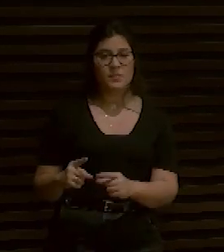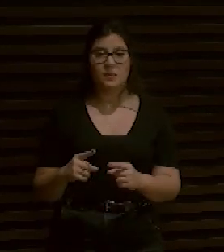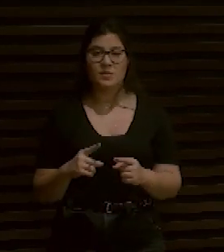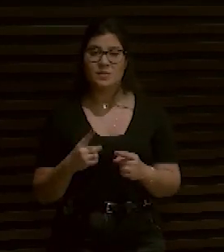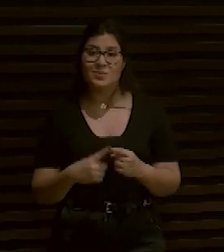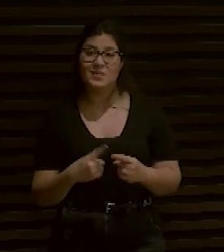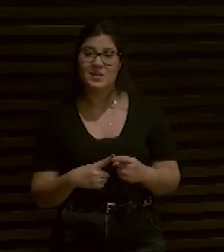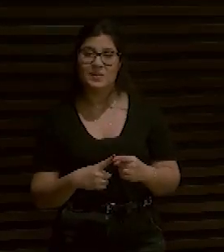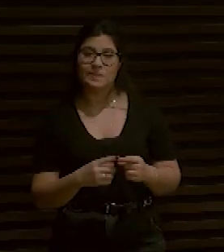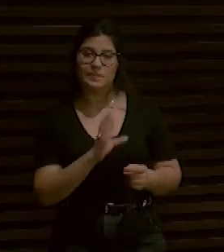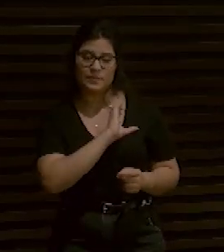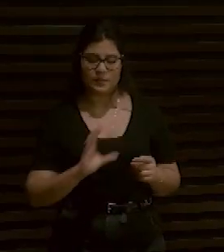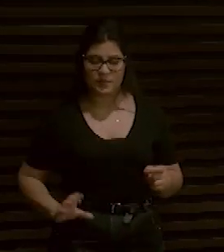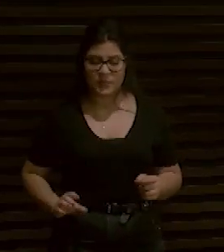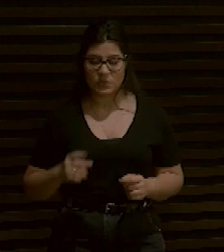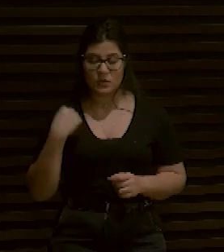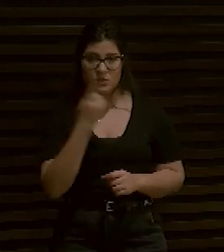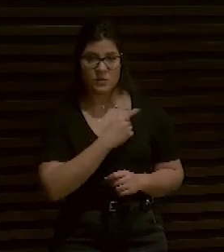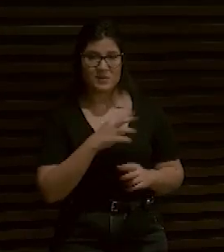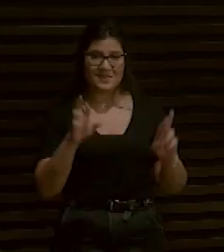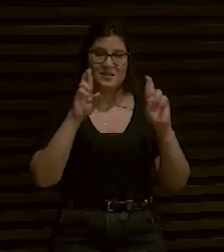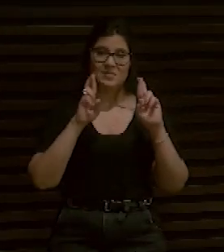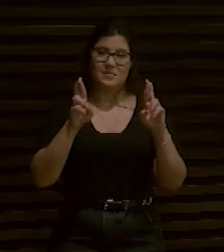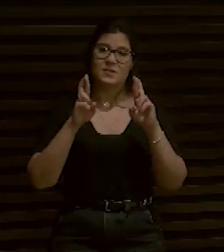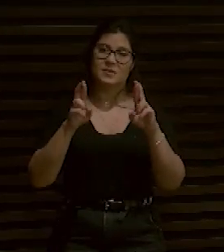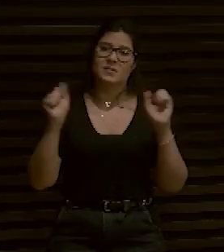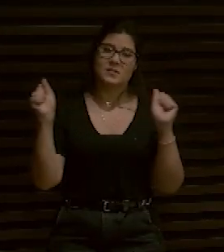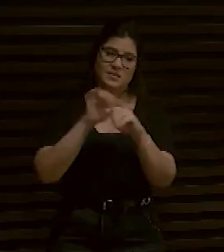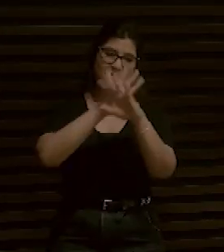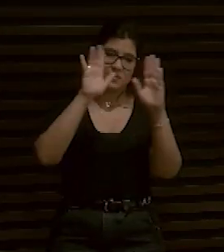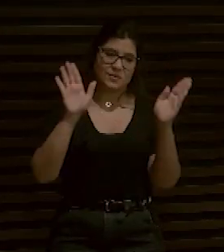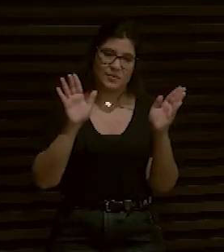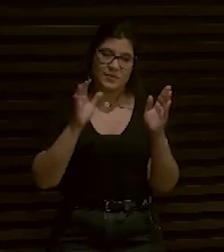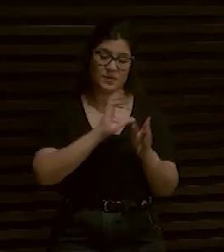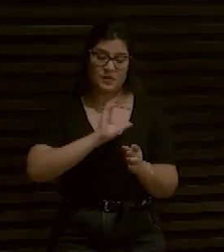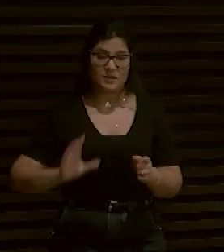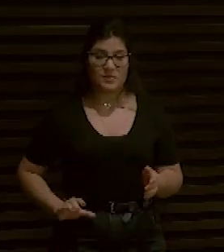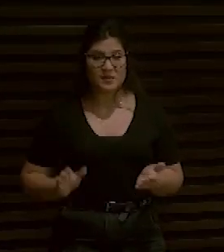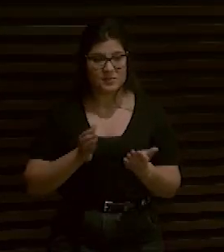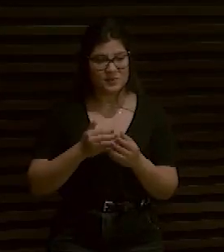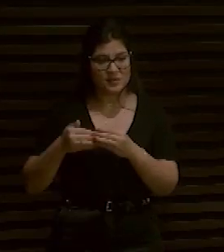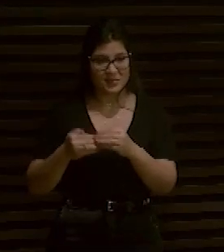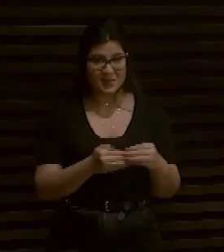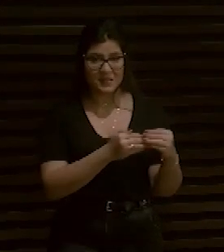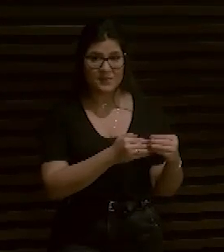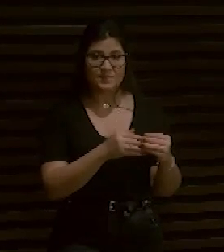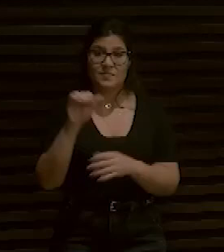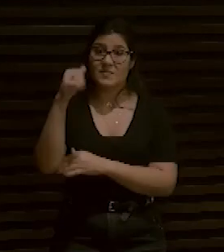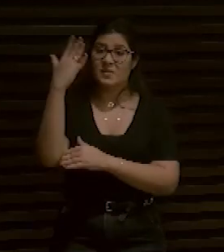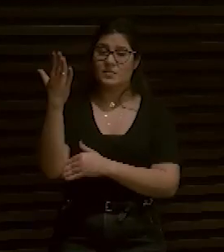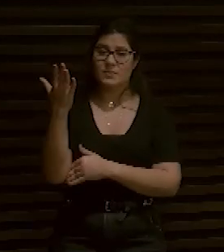esperança da glória. Cristo vai nos levando para essa direção. A vida de Cristo vai fazer isso